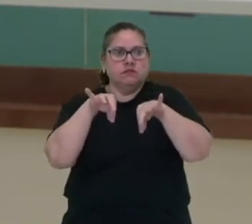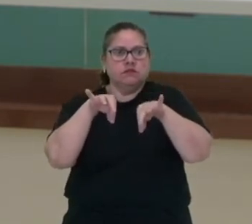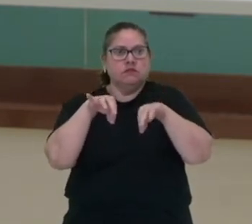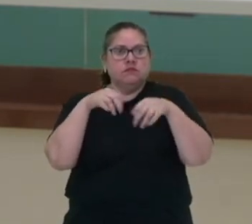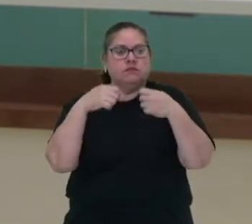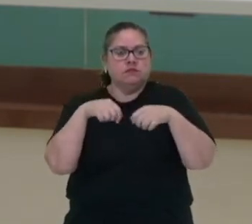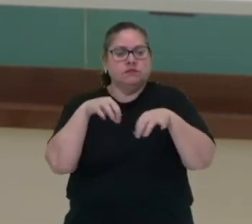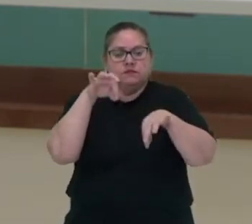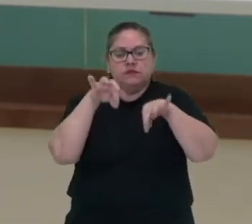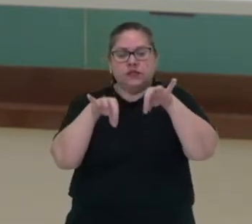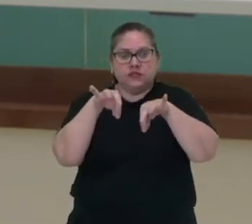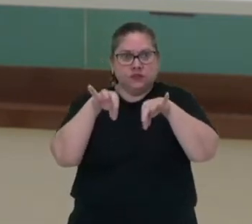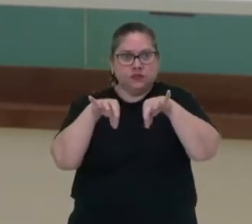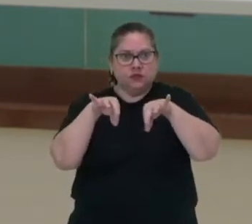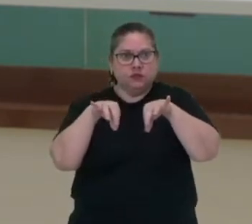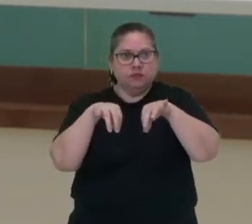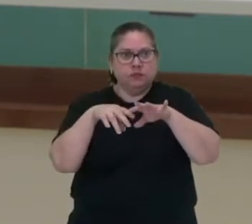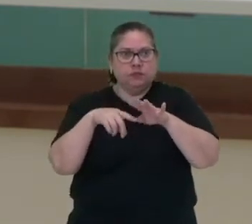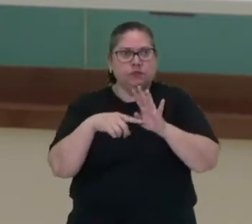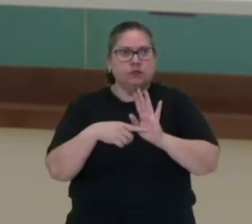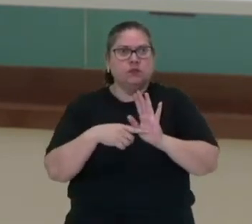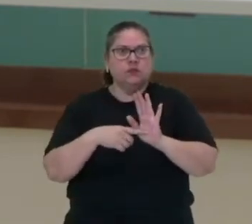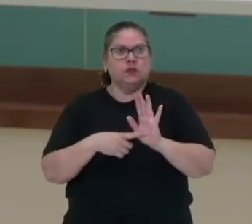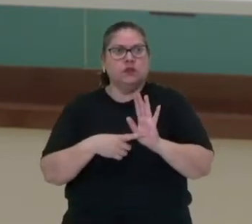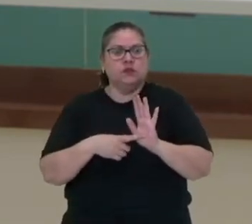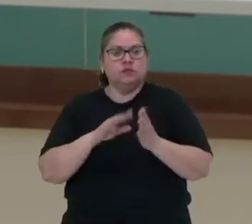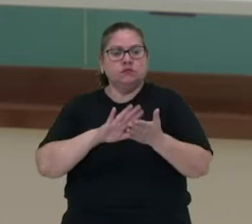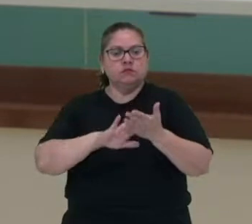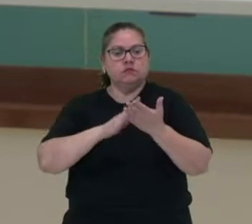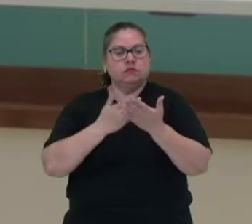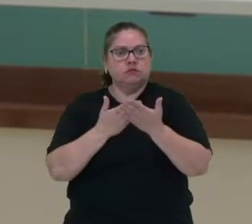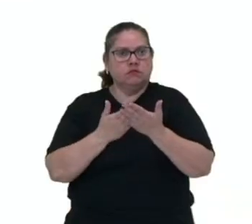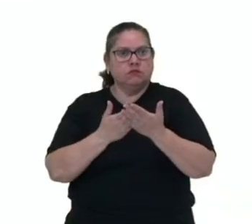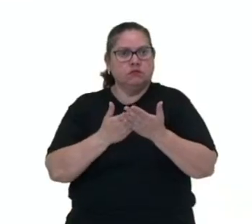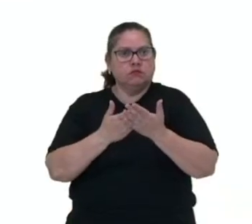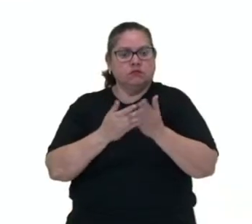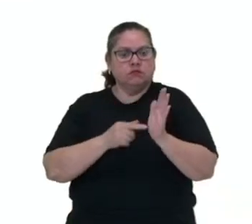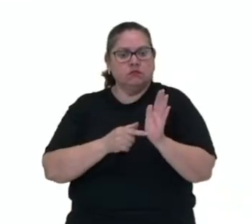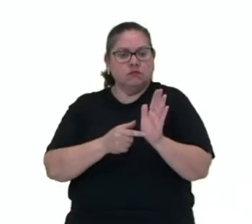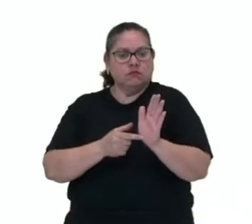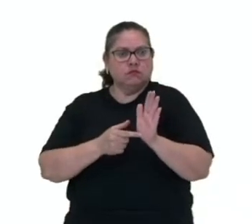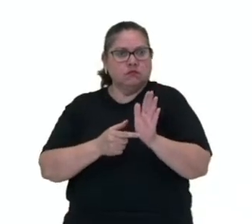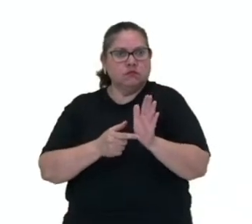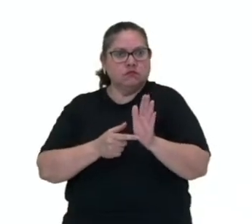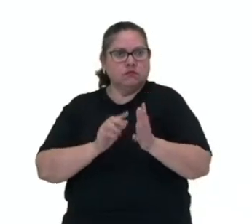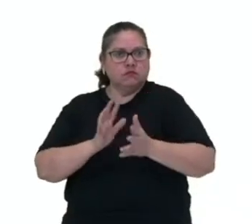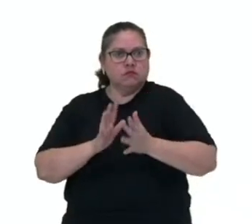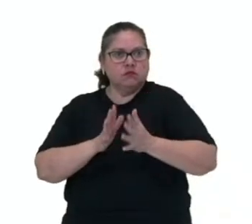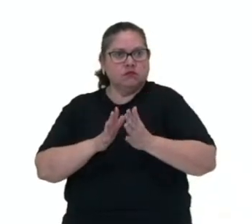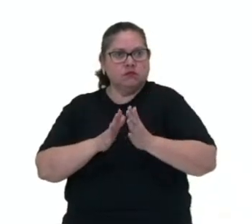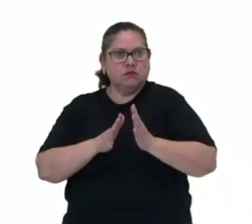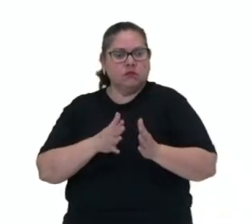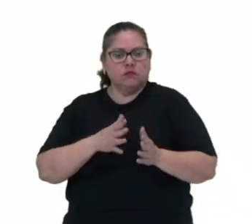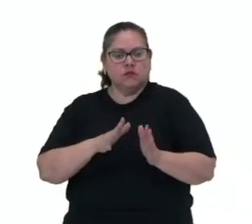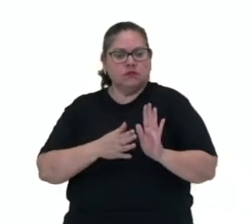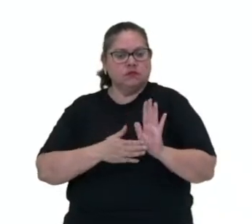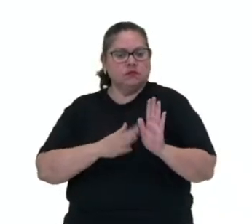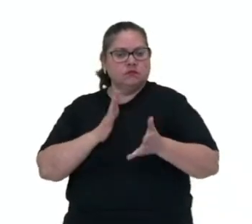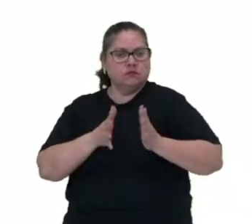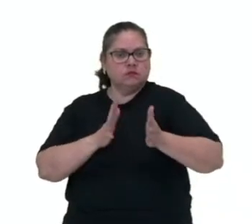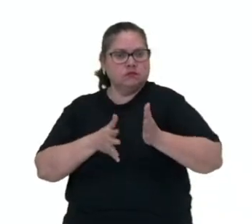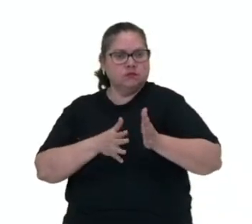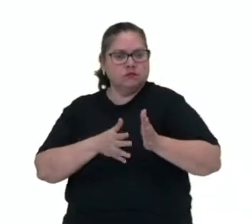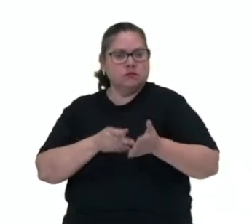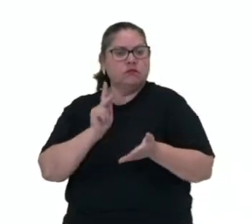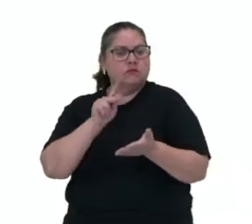a teatralização, vamos lá. Devemos interpretar a mensagem que transmitimos. A sua fala precisa